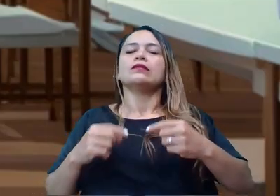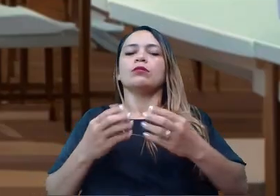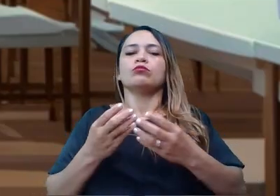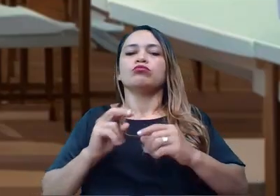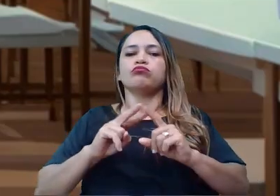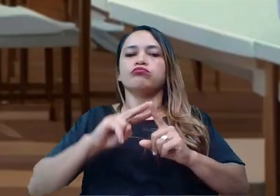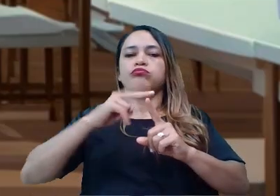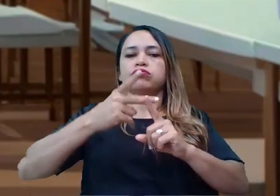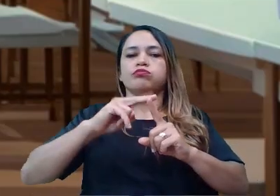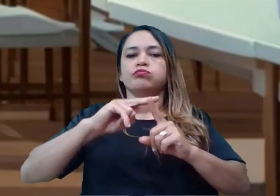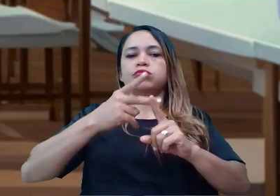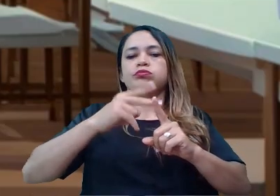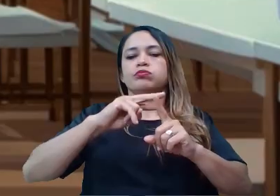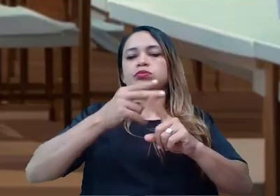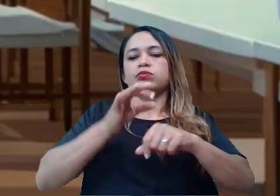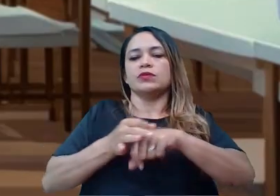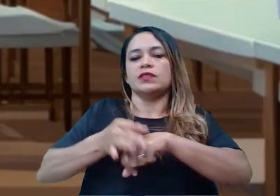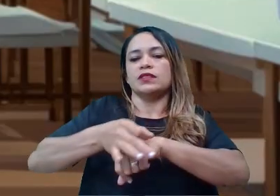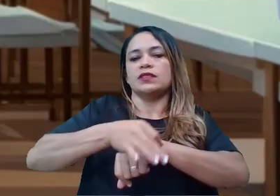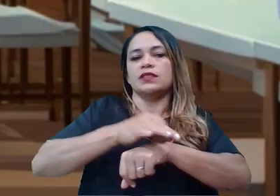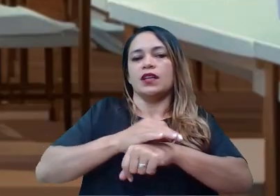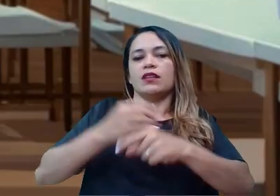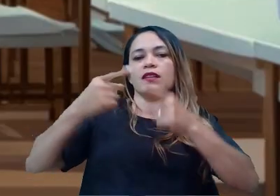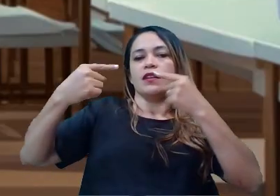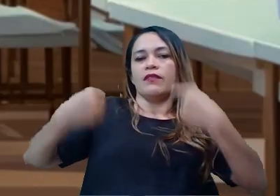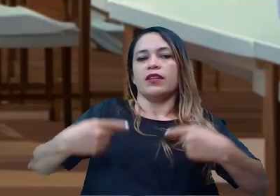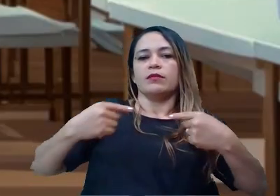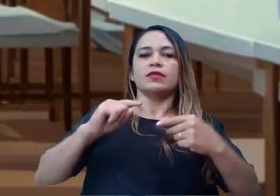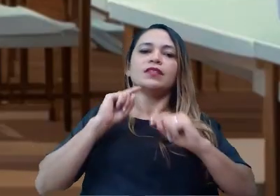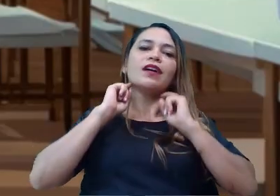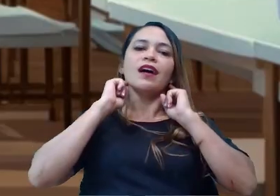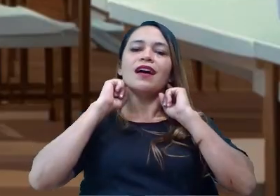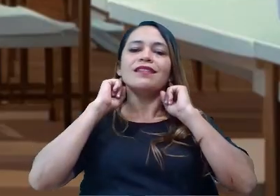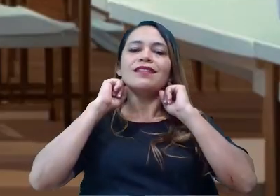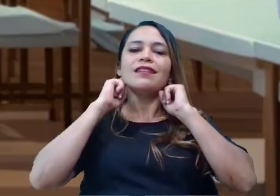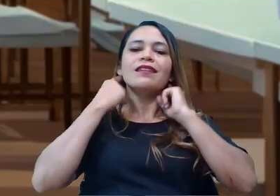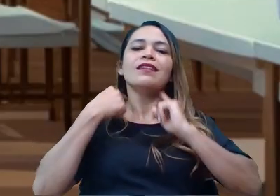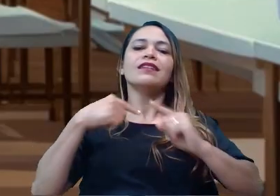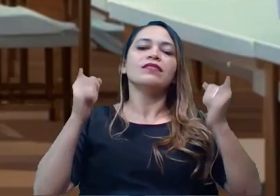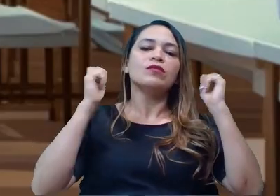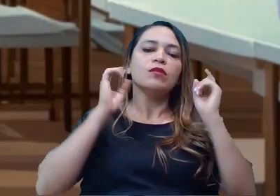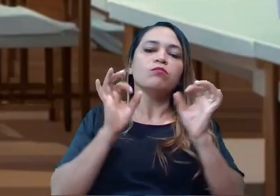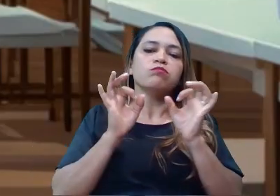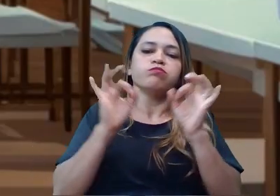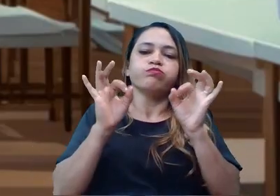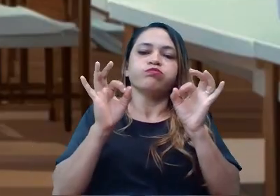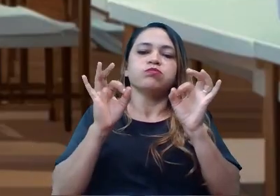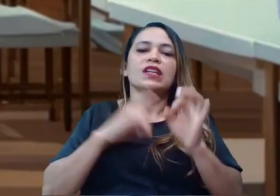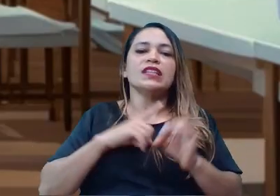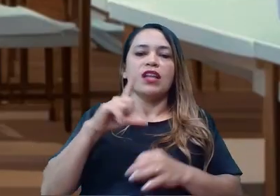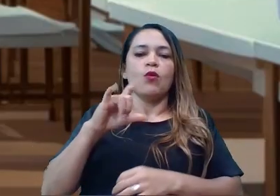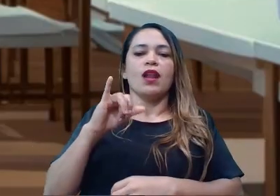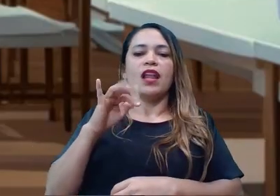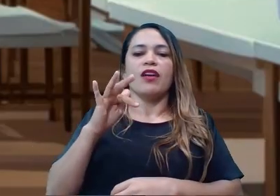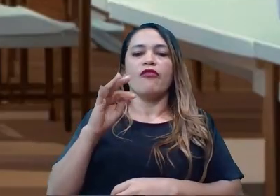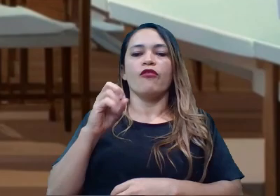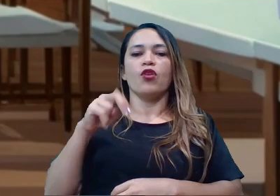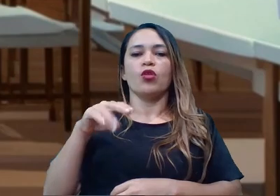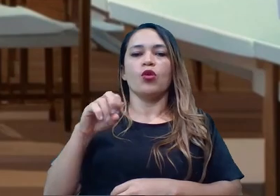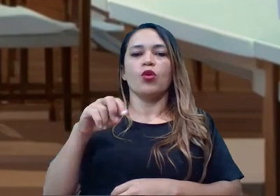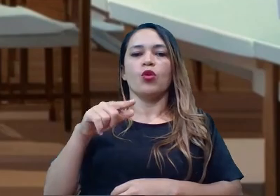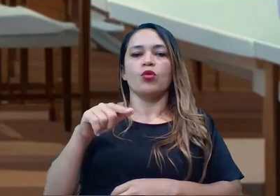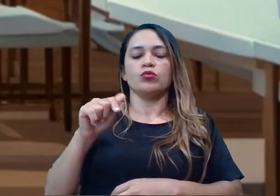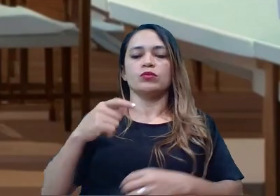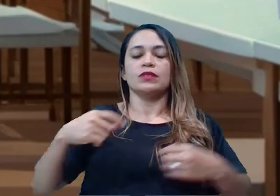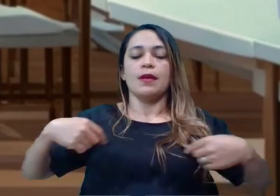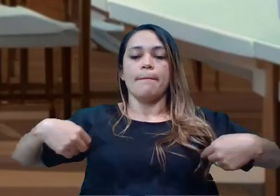multiplicação de células de defesa. Por exemplo, atrás da orelha, onde dá íngua na gente de vez em quando, a gente tem um linfonodo. Embaixo das